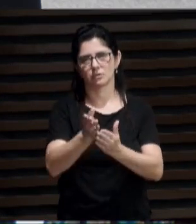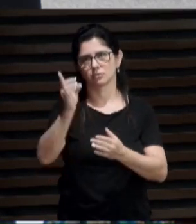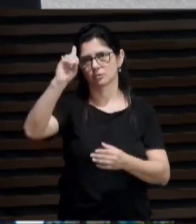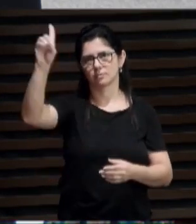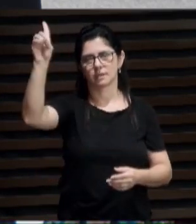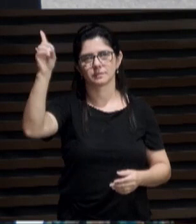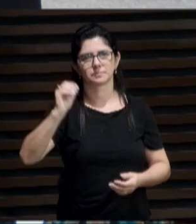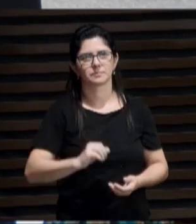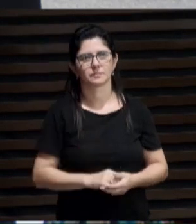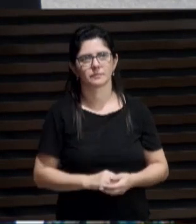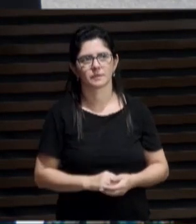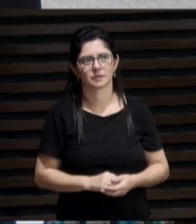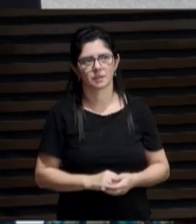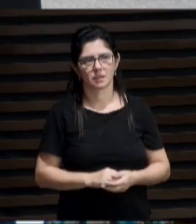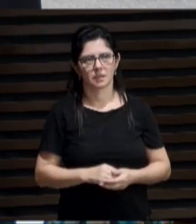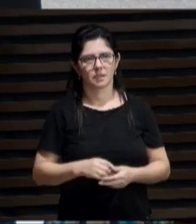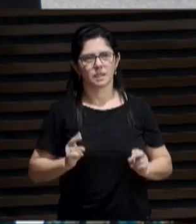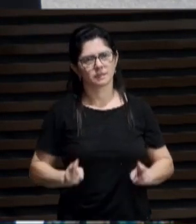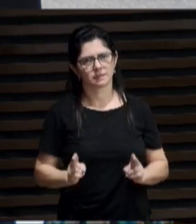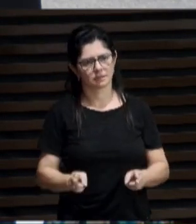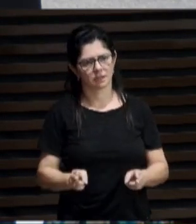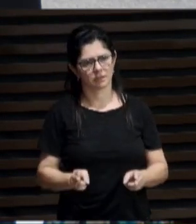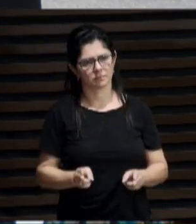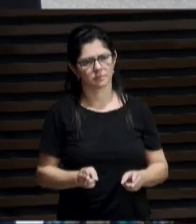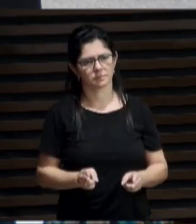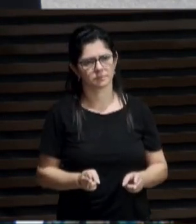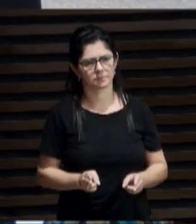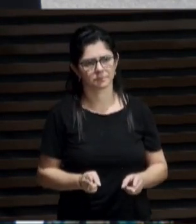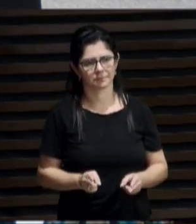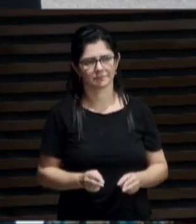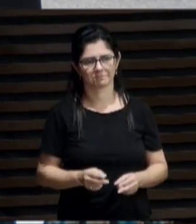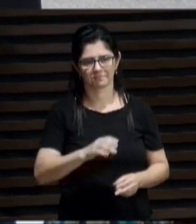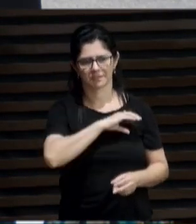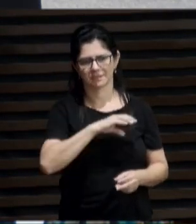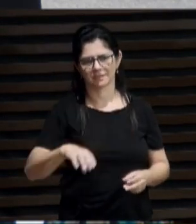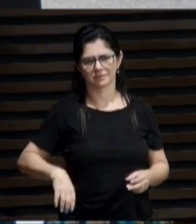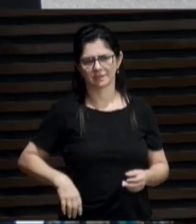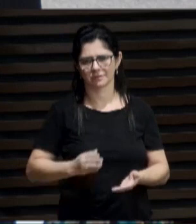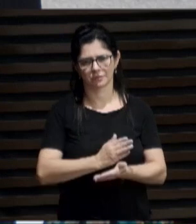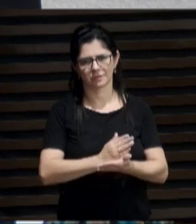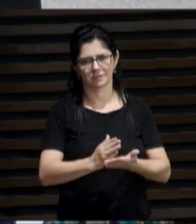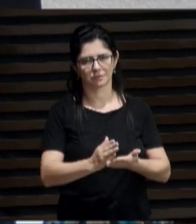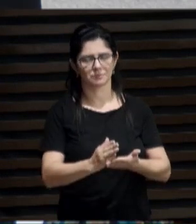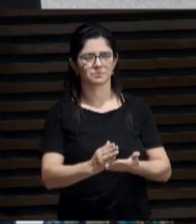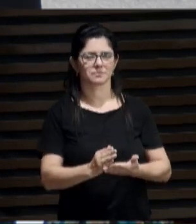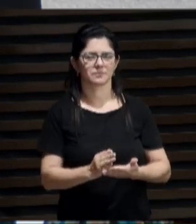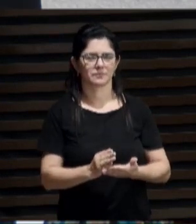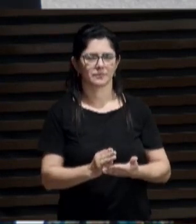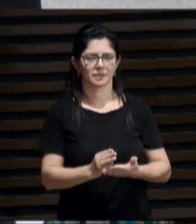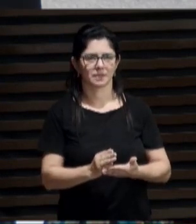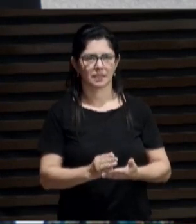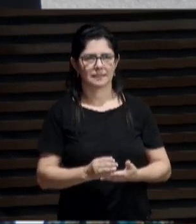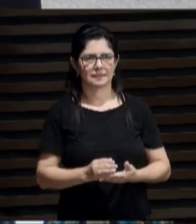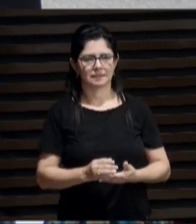isso. Ele continua, começou ali na atração, na cruz, na morte e ressurreição, mas estar em Cristo tem que ter